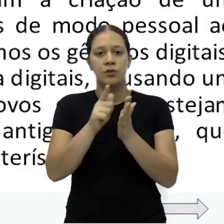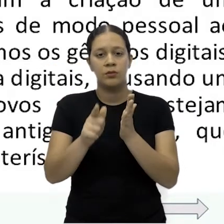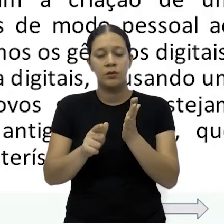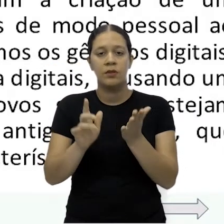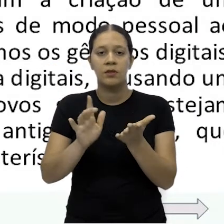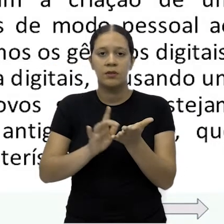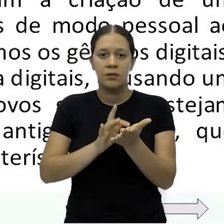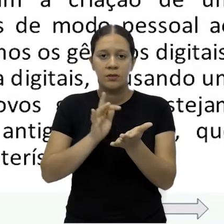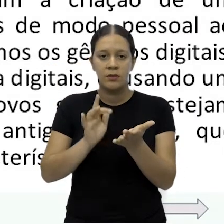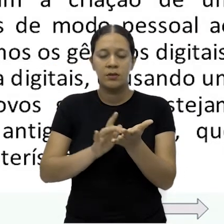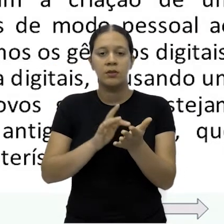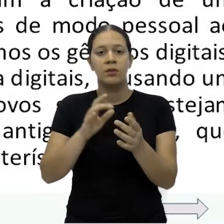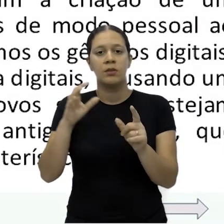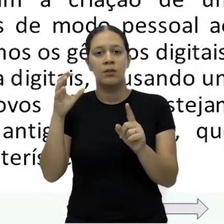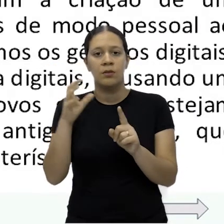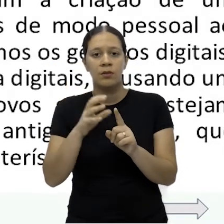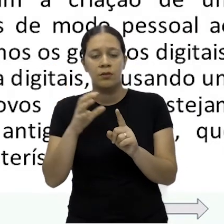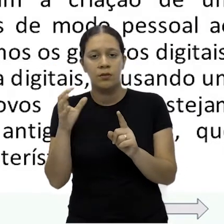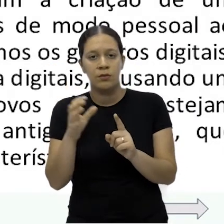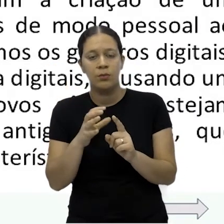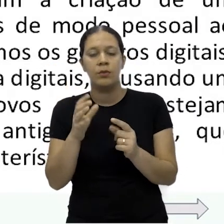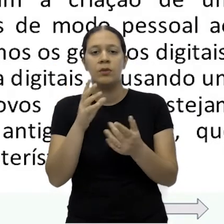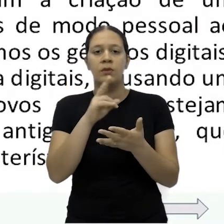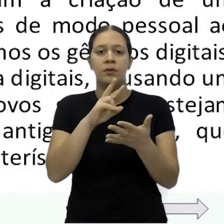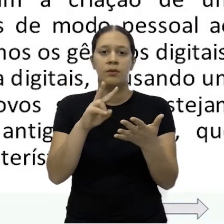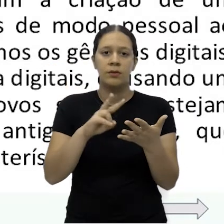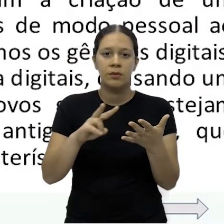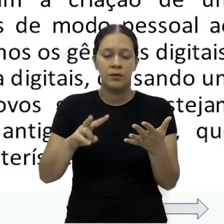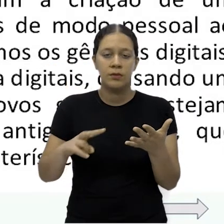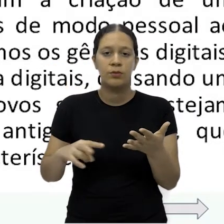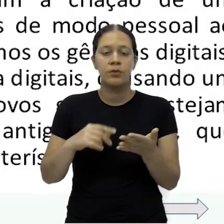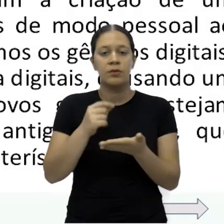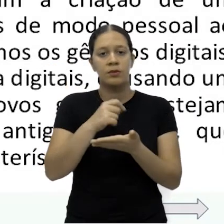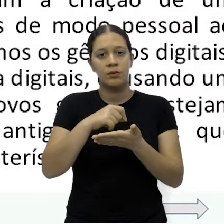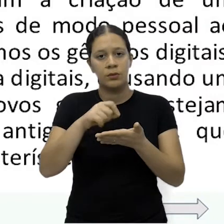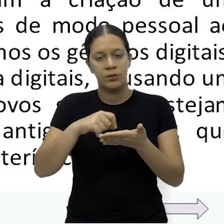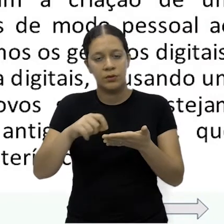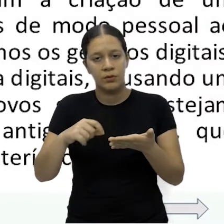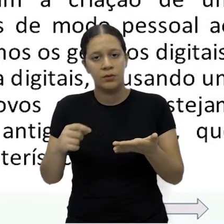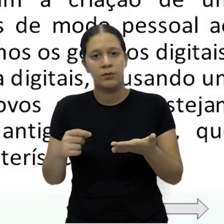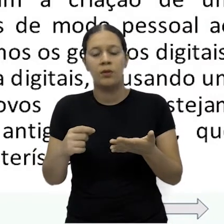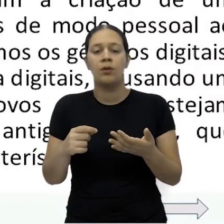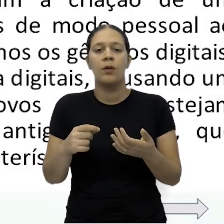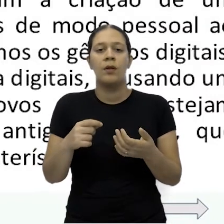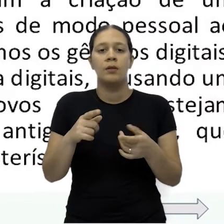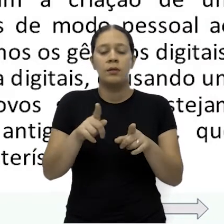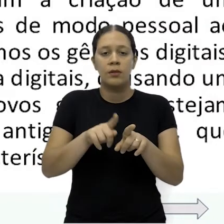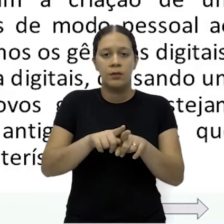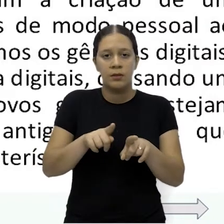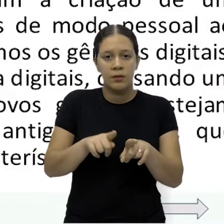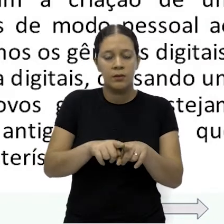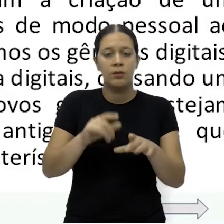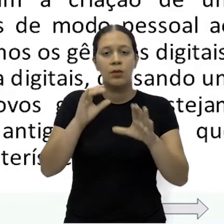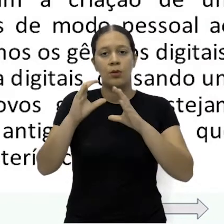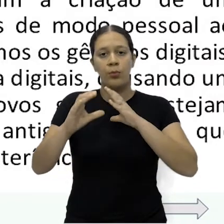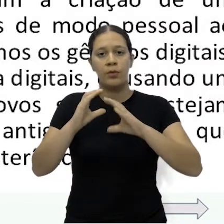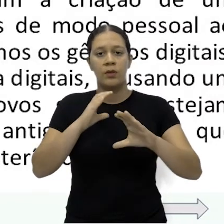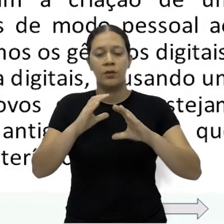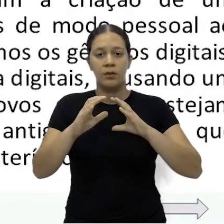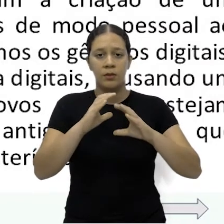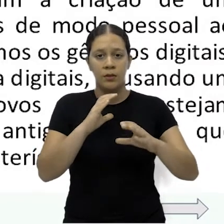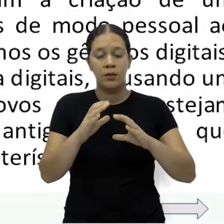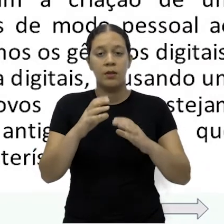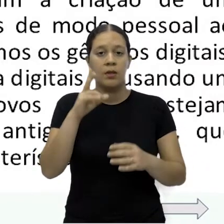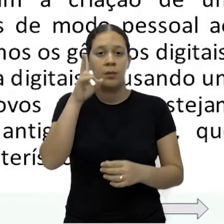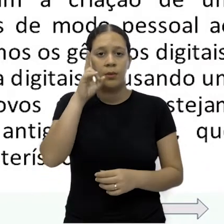gêneros digitais, até porque eles influenciam bastante nas práticas de leitura e escritas digitais, causando um grande impacto na